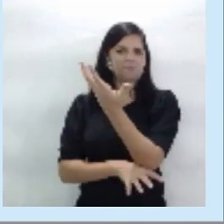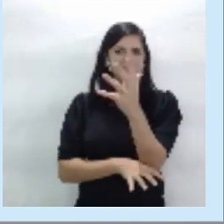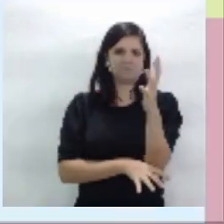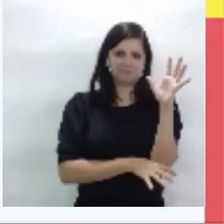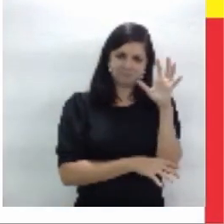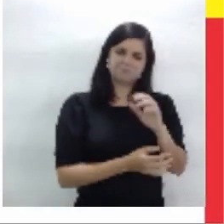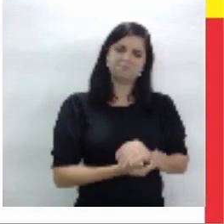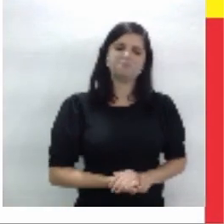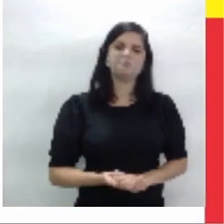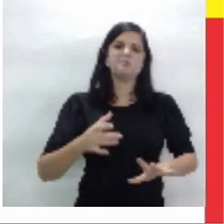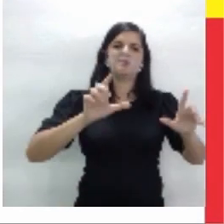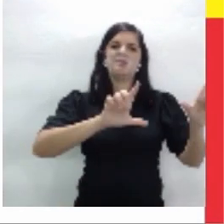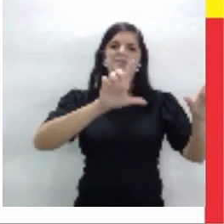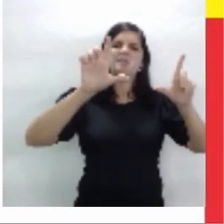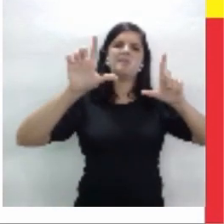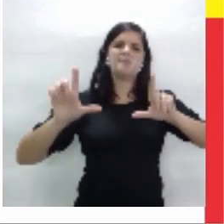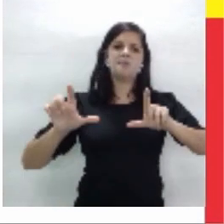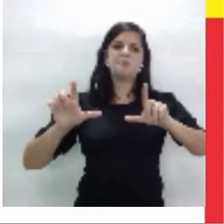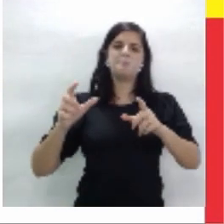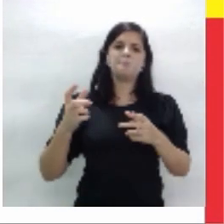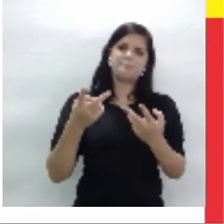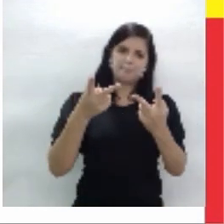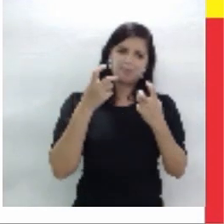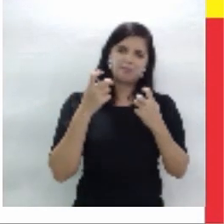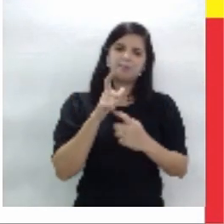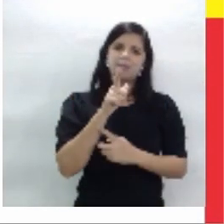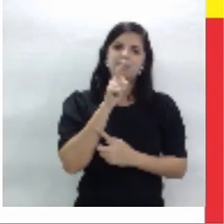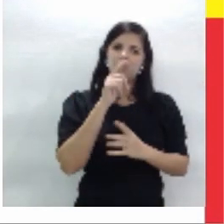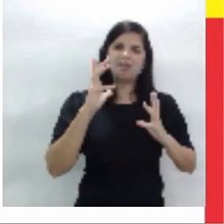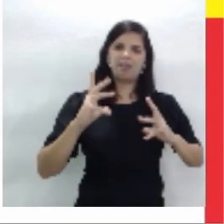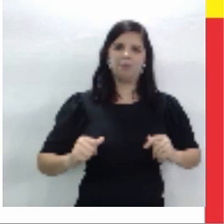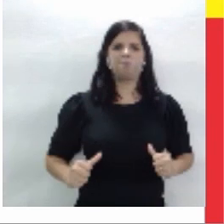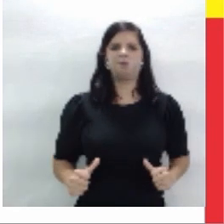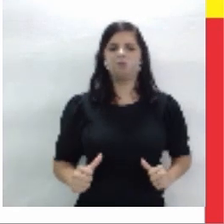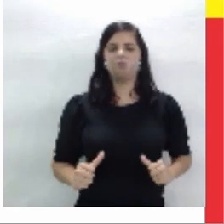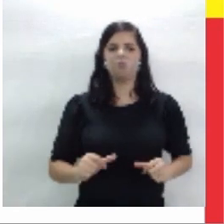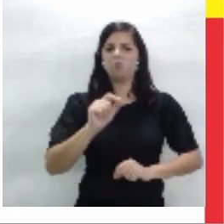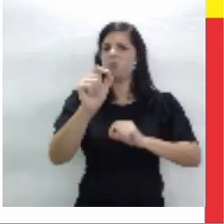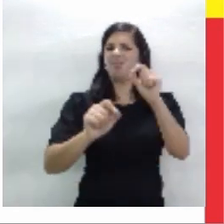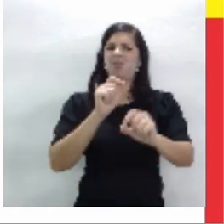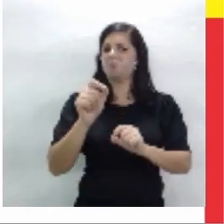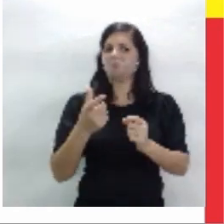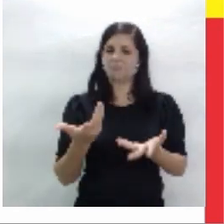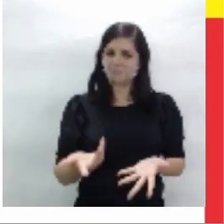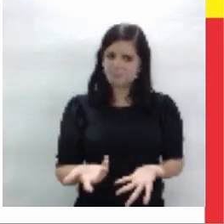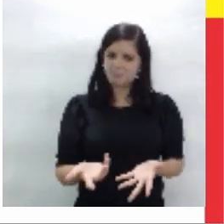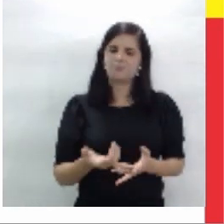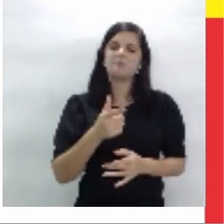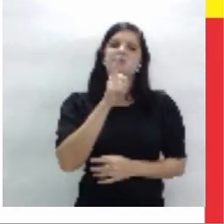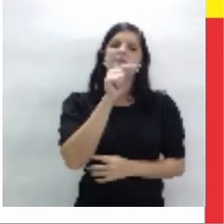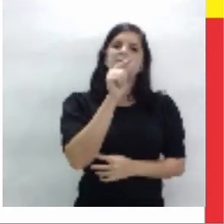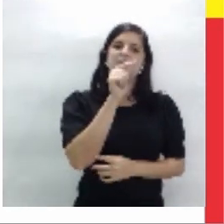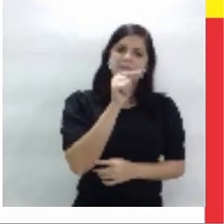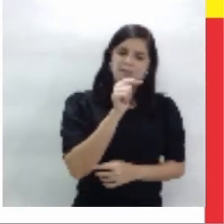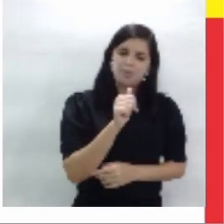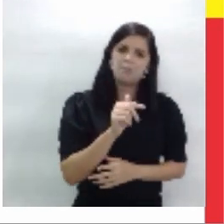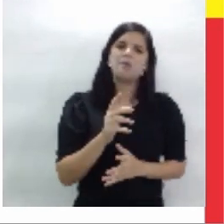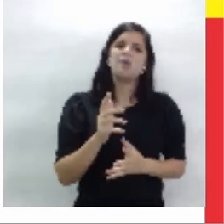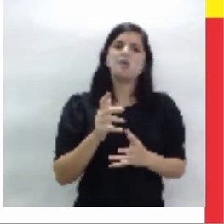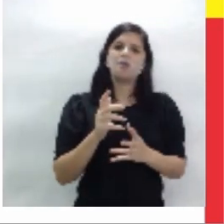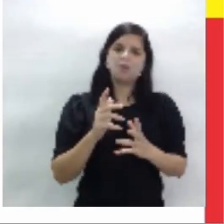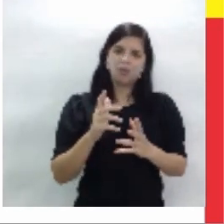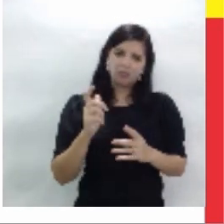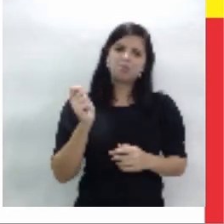uma vez. Aí a gente entra na ideia da água potável. O que é água potável? É uma água com qualidade